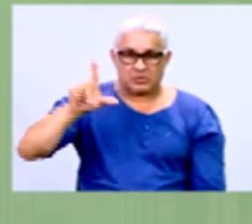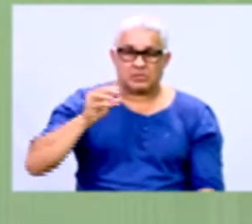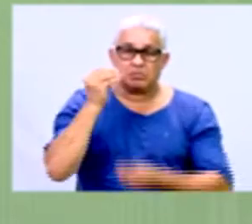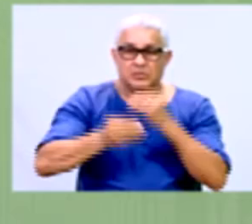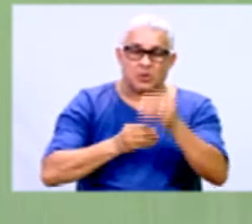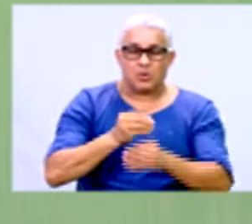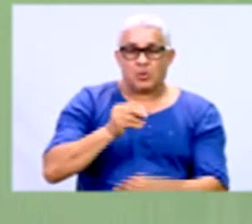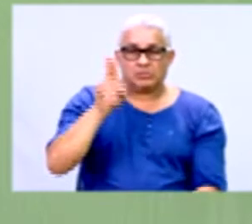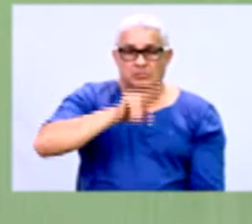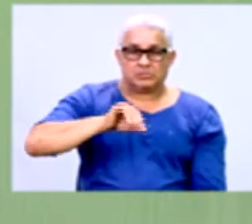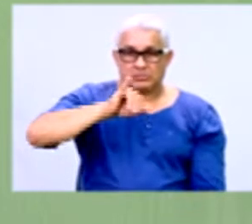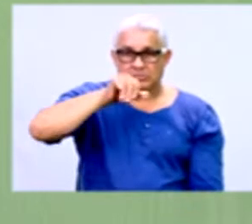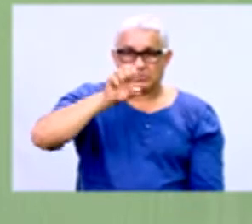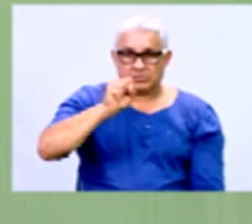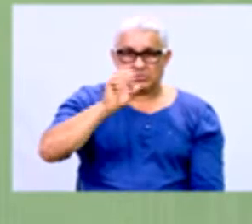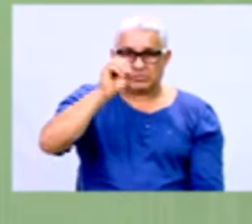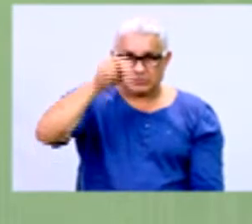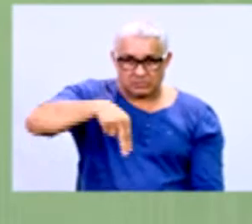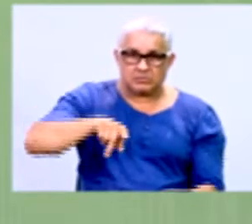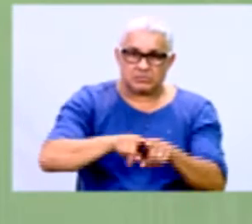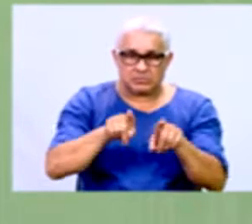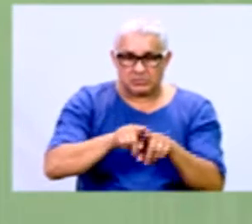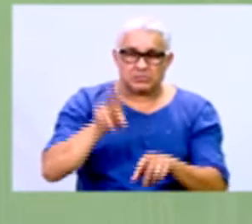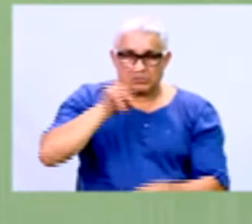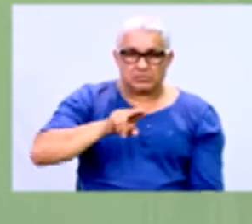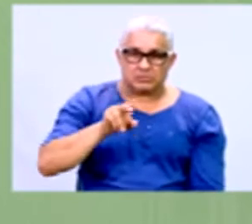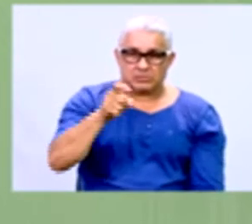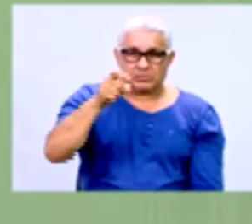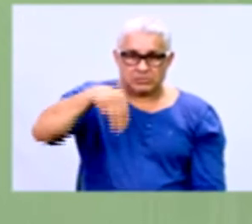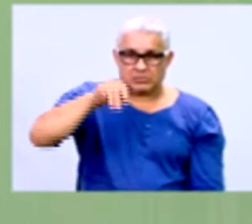gente utiliza o padrão XML.